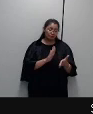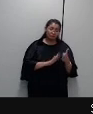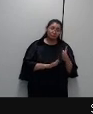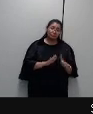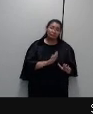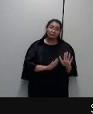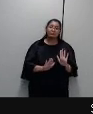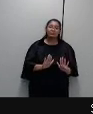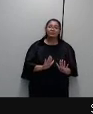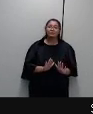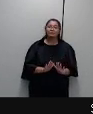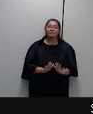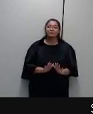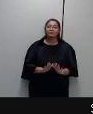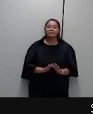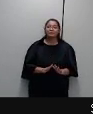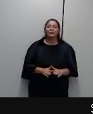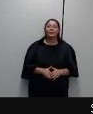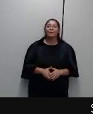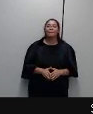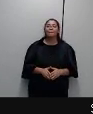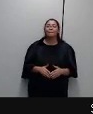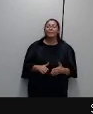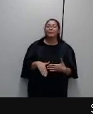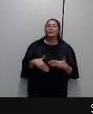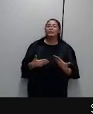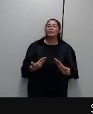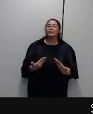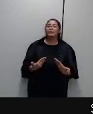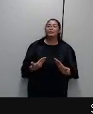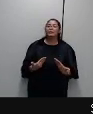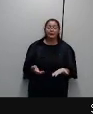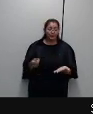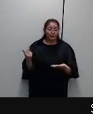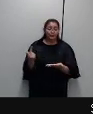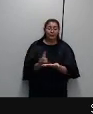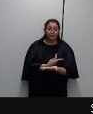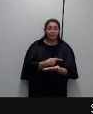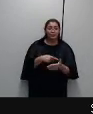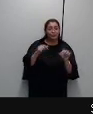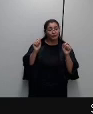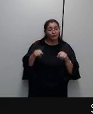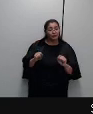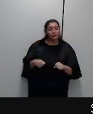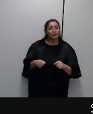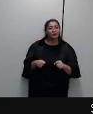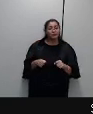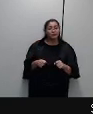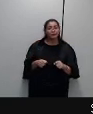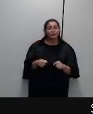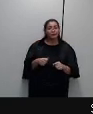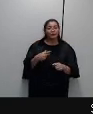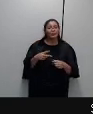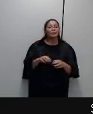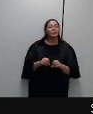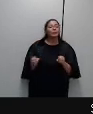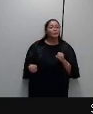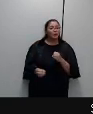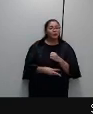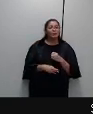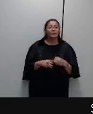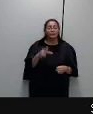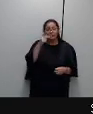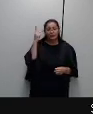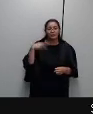assim o impuser Então o que aconteceu foi justamente isso dá um novo corregedor acabou retirando né